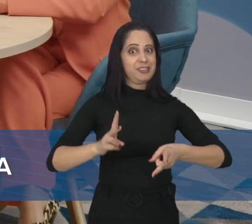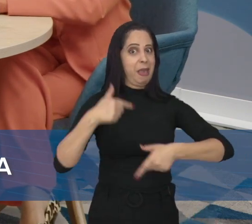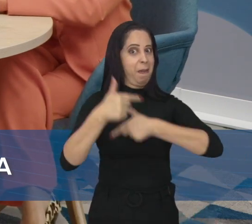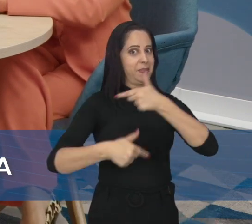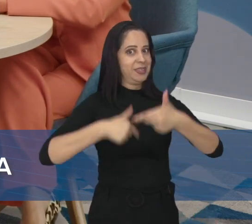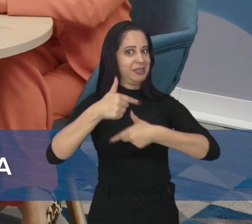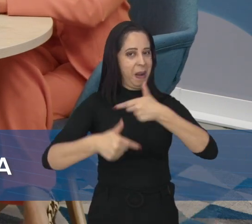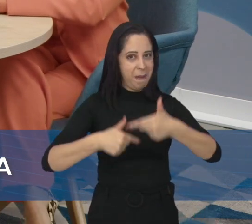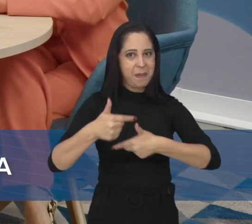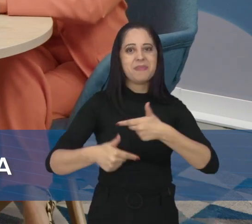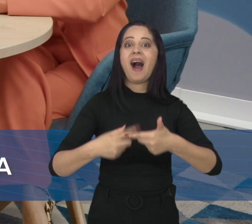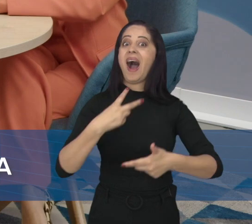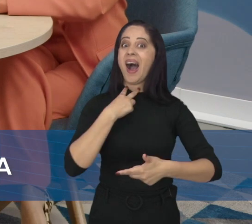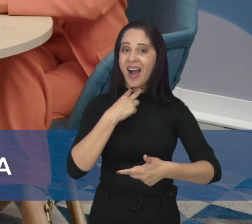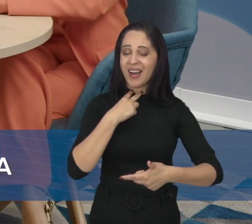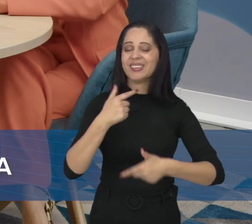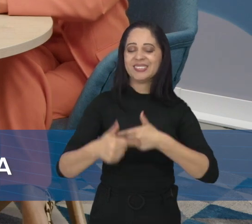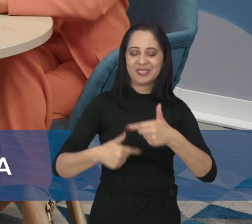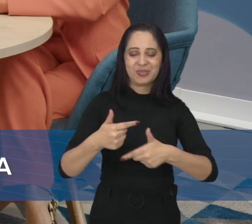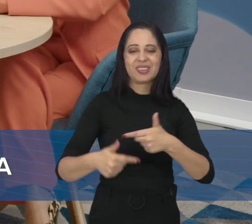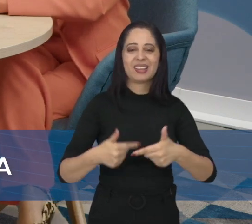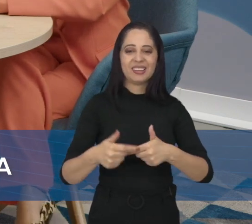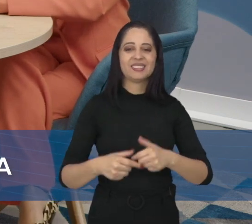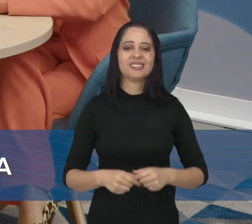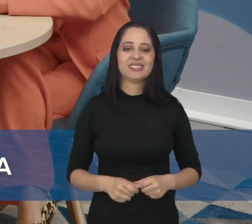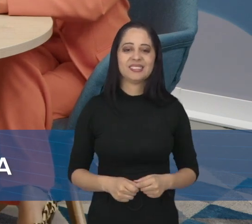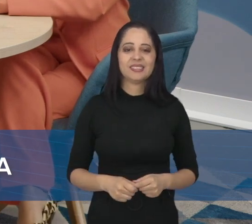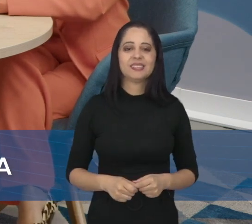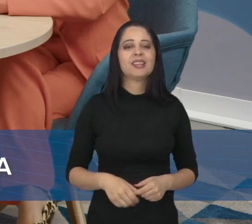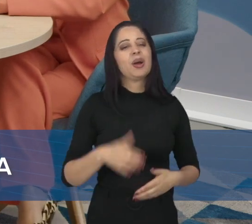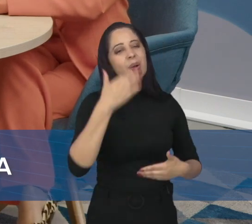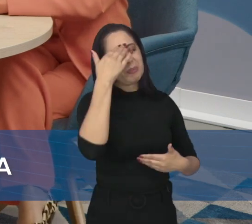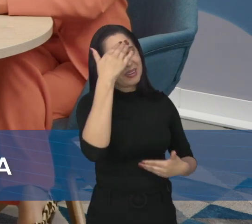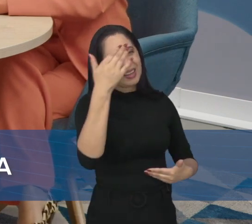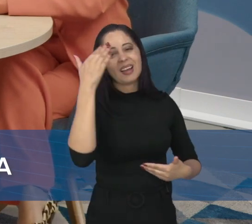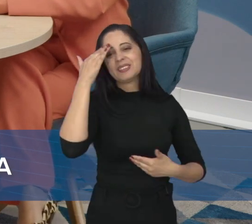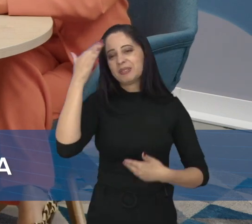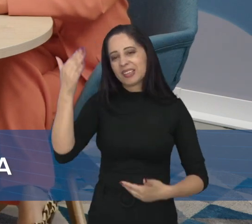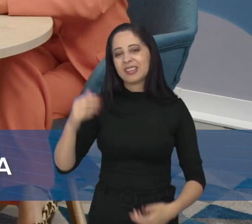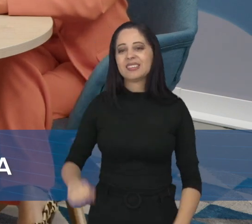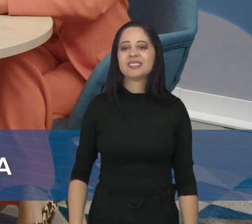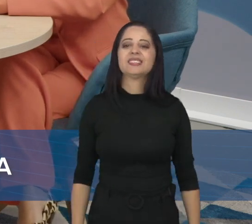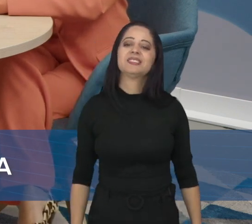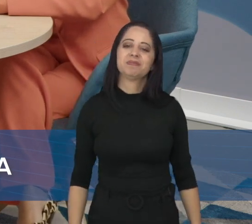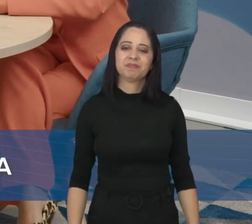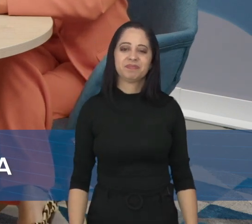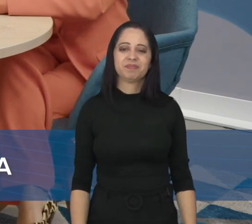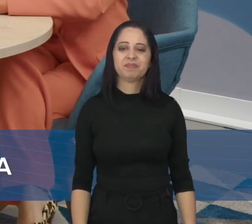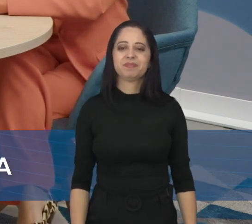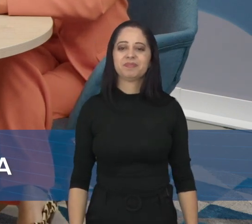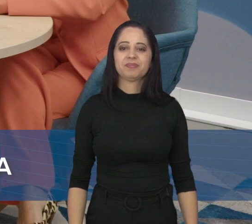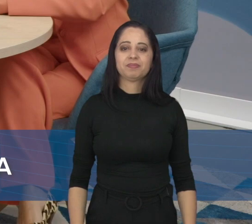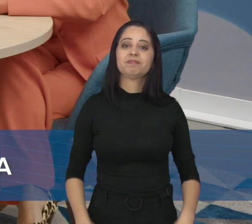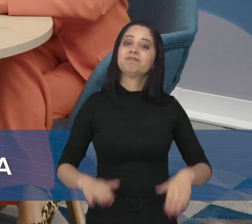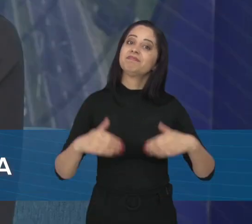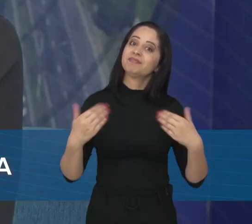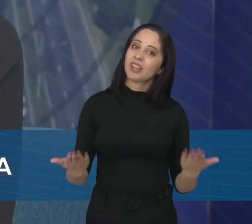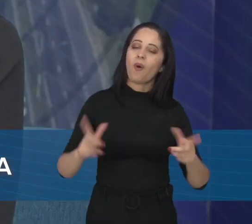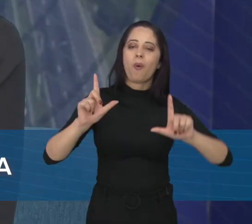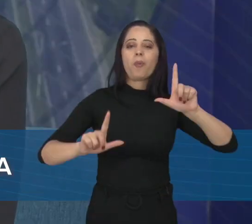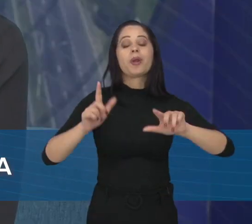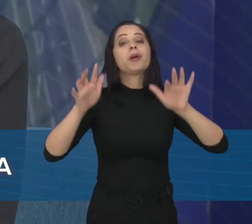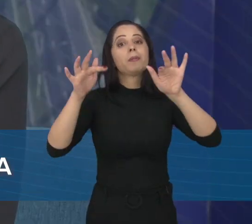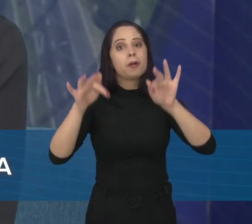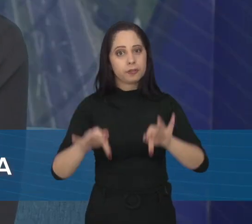Vocês conseguiram tirar um tempinho para conversar aqui com a gente. Obrigada a vocês, obrigada TV Câmara. toda a equipe. Muito obrigada. Obrigada. E é isso, então